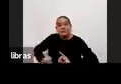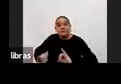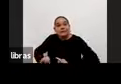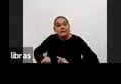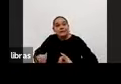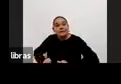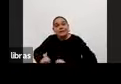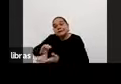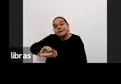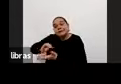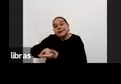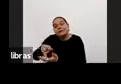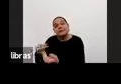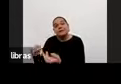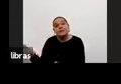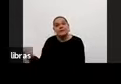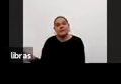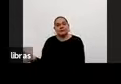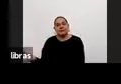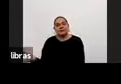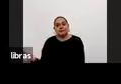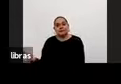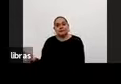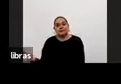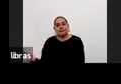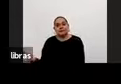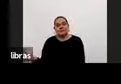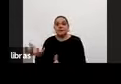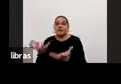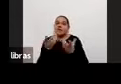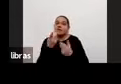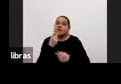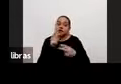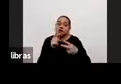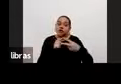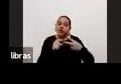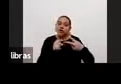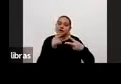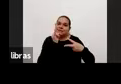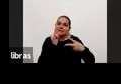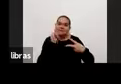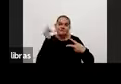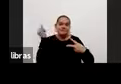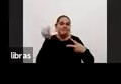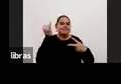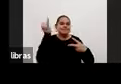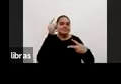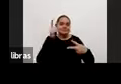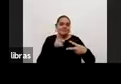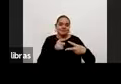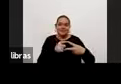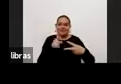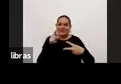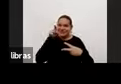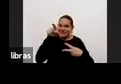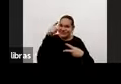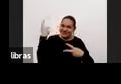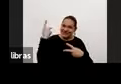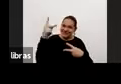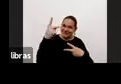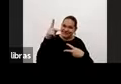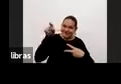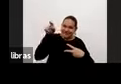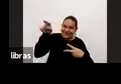eu quero destacar, dois magníficos exemplos. O primeiro é o exemplo vosso, aí dos metalúrgicos